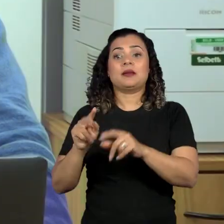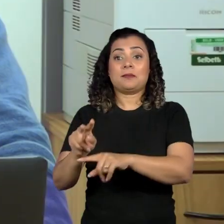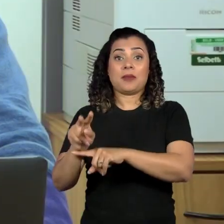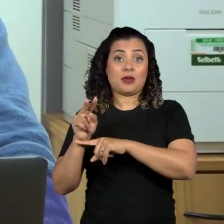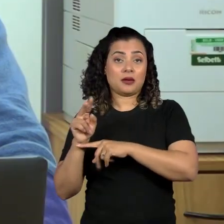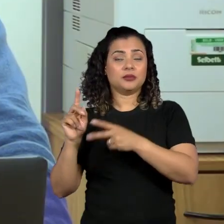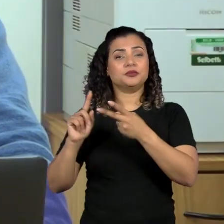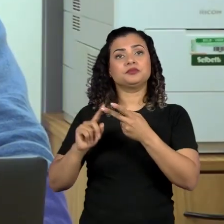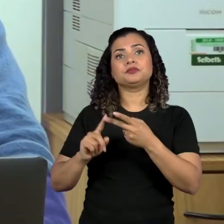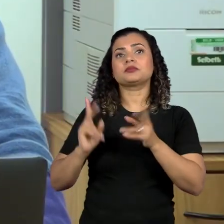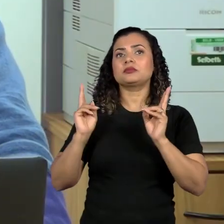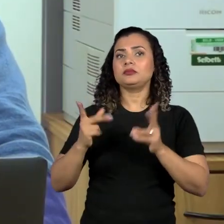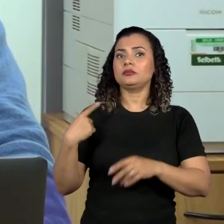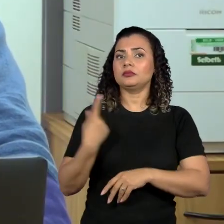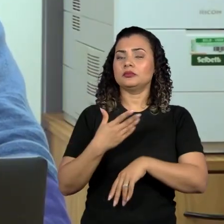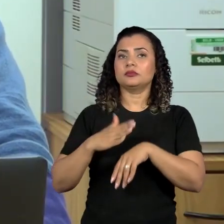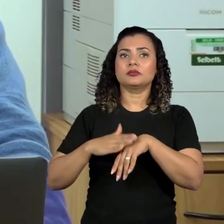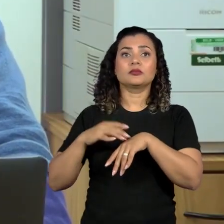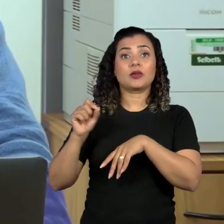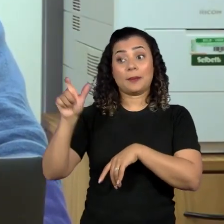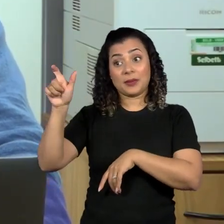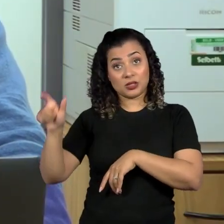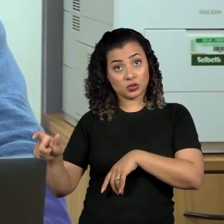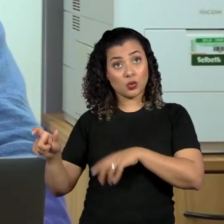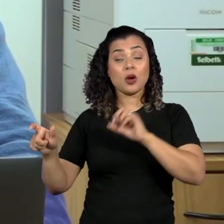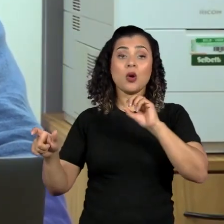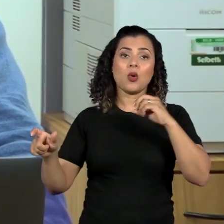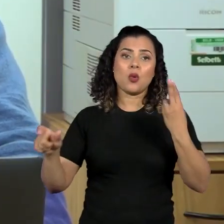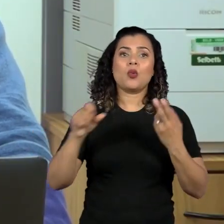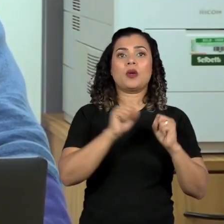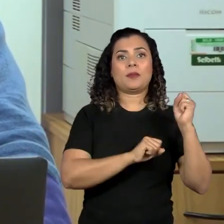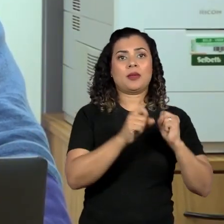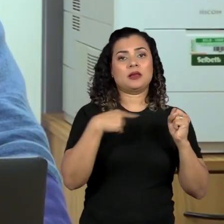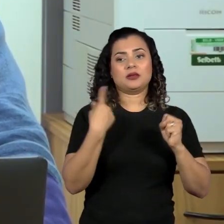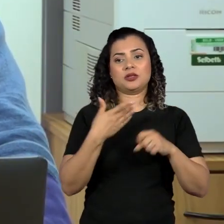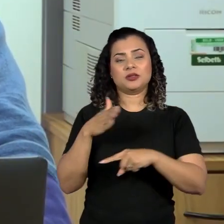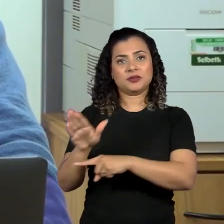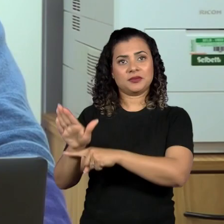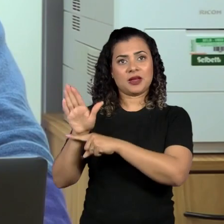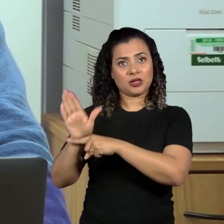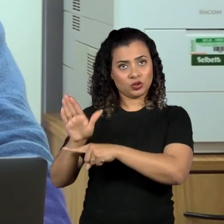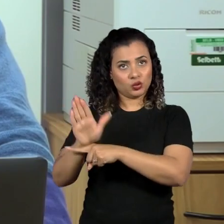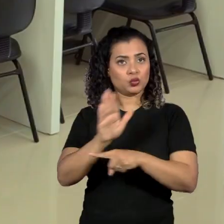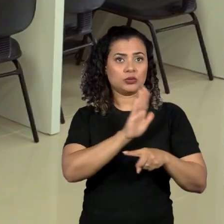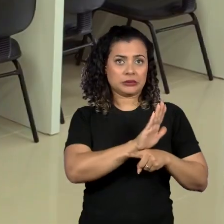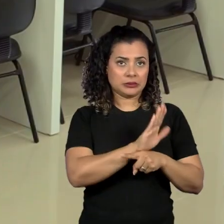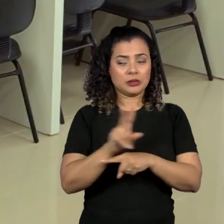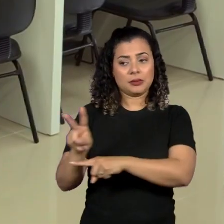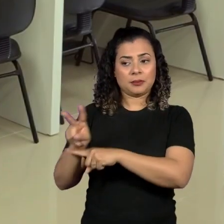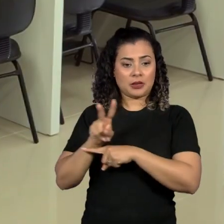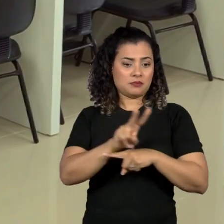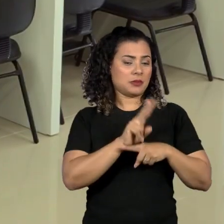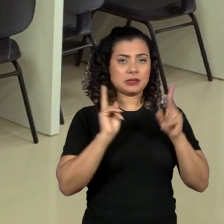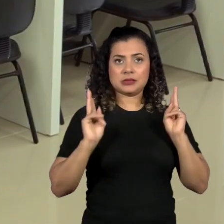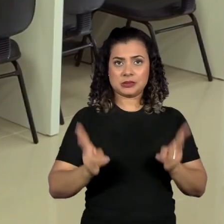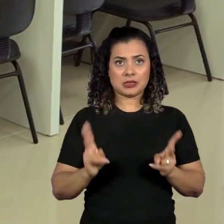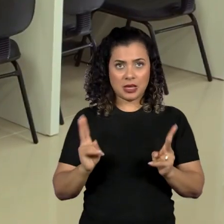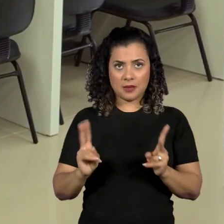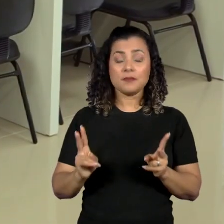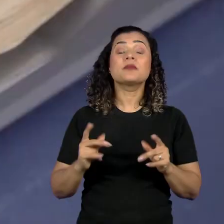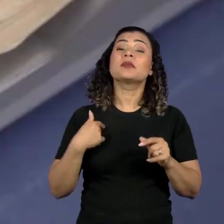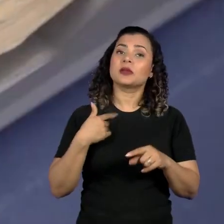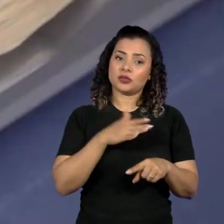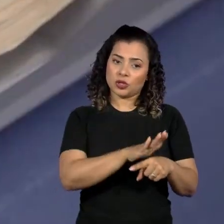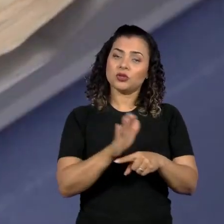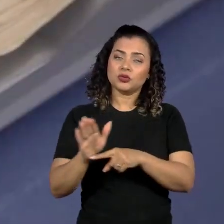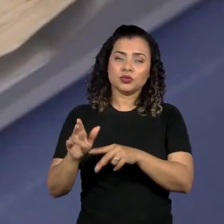crédito. Crédito é que a gente atua tanto com a pessoa física quanto a pessoa jurídica, um crédito pessoal, um microcrédito. Dentro da pessoa jurídica, você tem